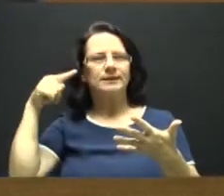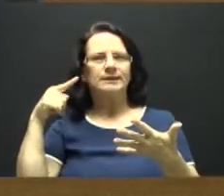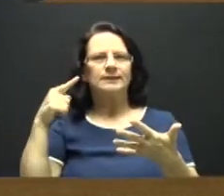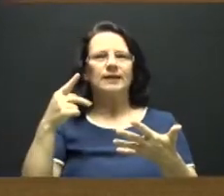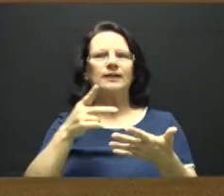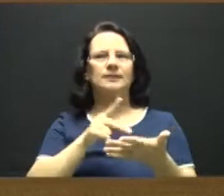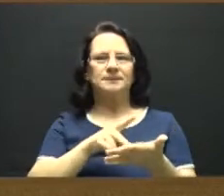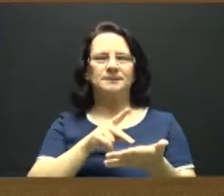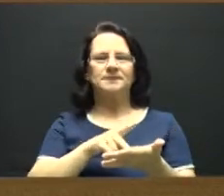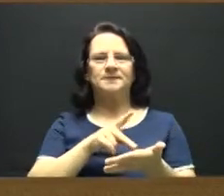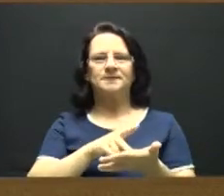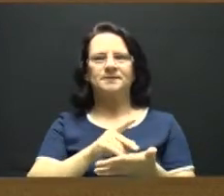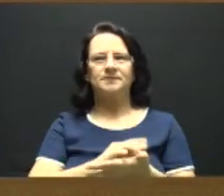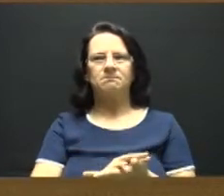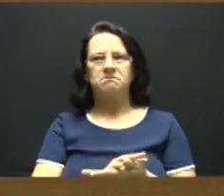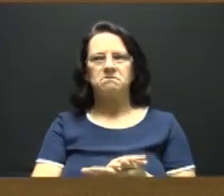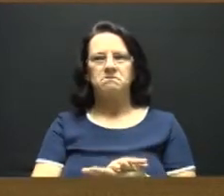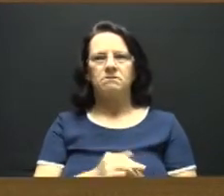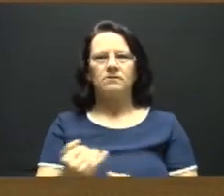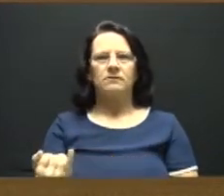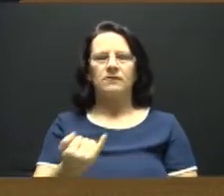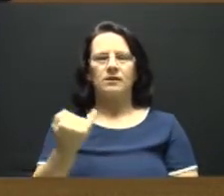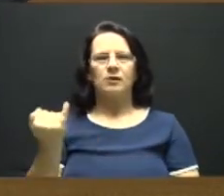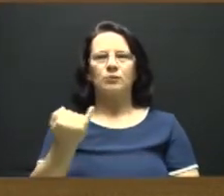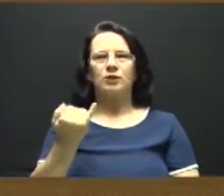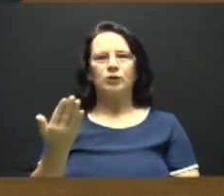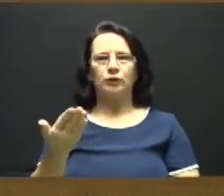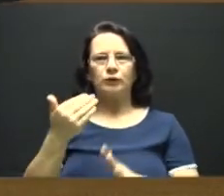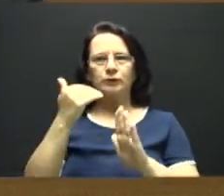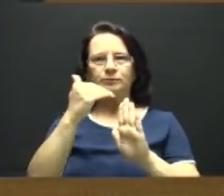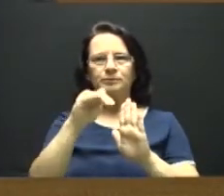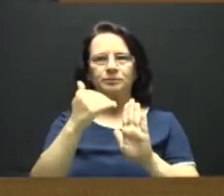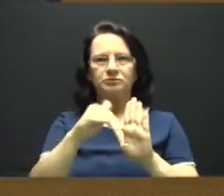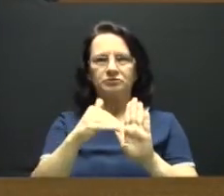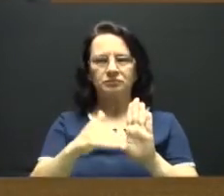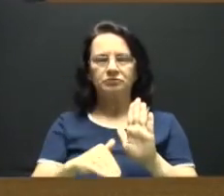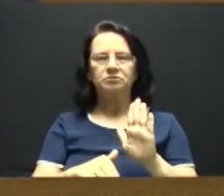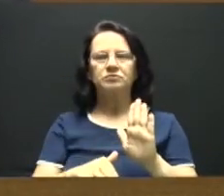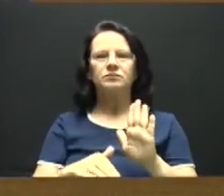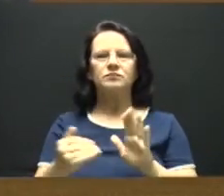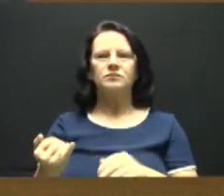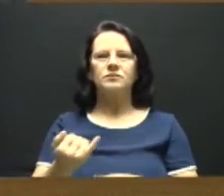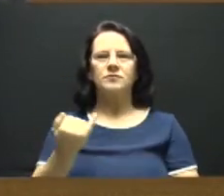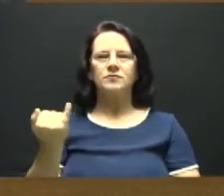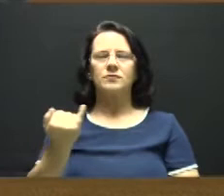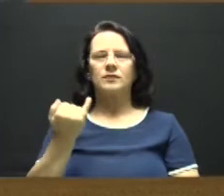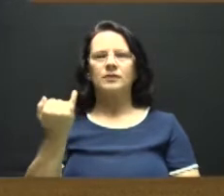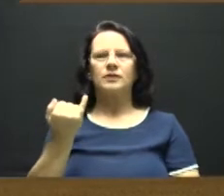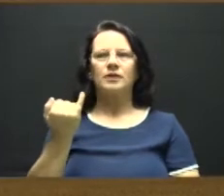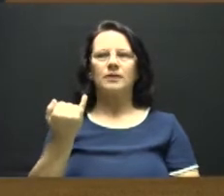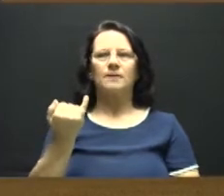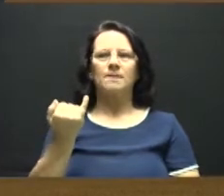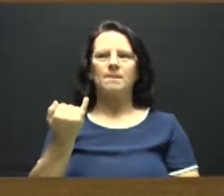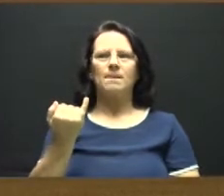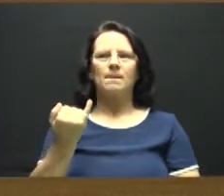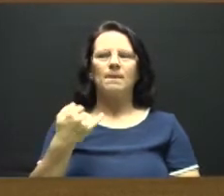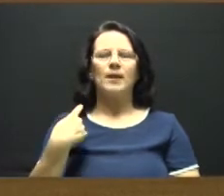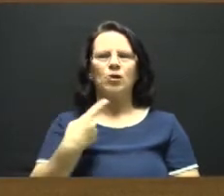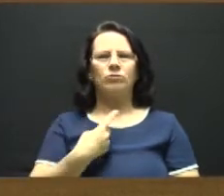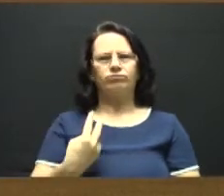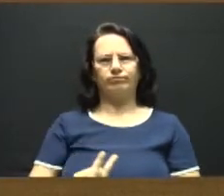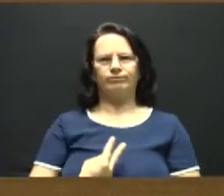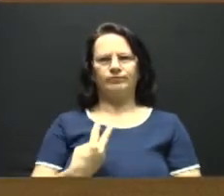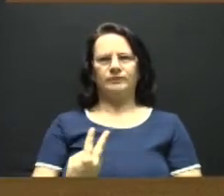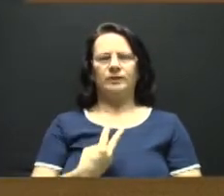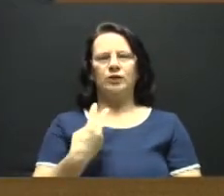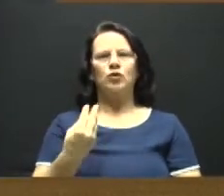faz avaliar é importantíssimo hoje uma mensagem importante nessa noite que nós estamos recebendo pra gente valorizar